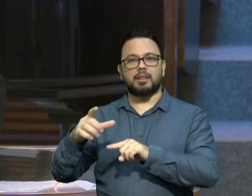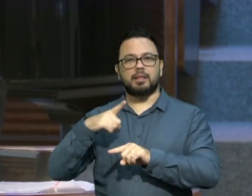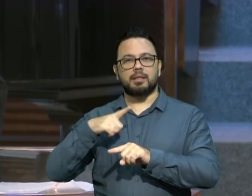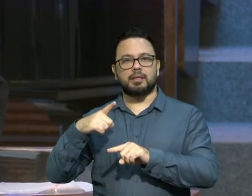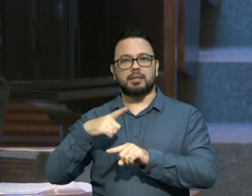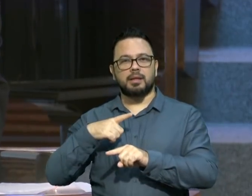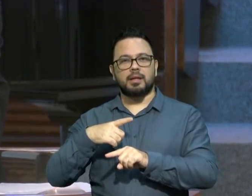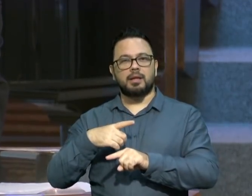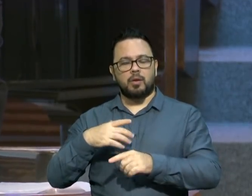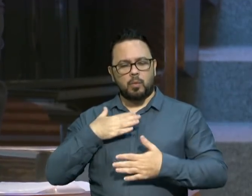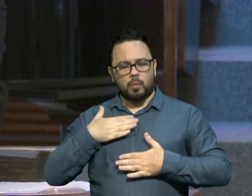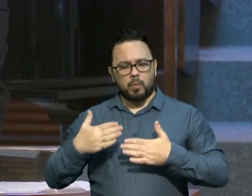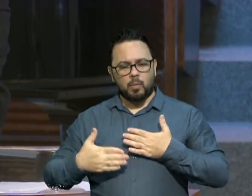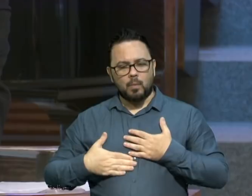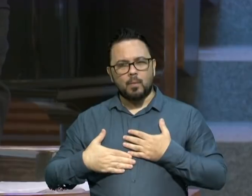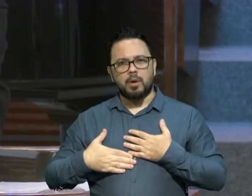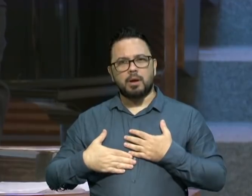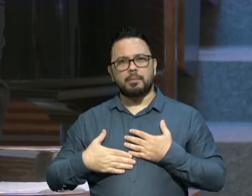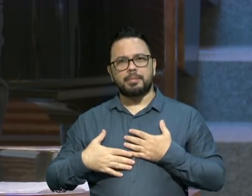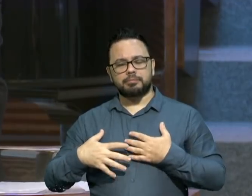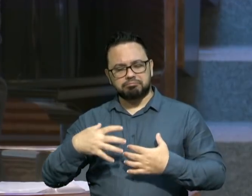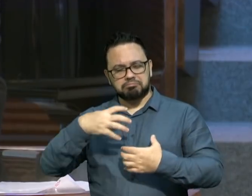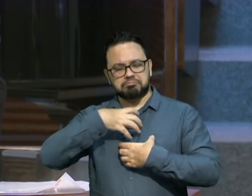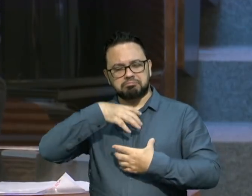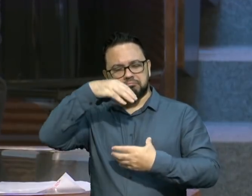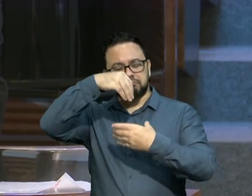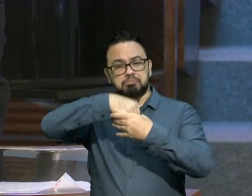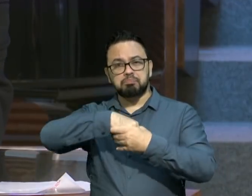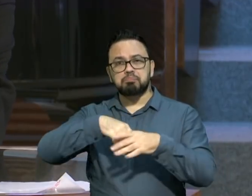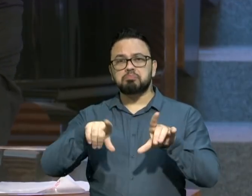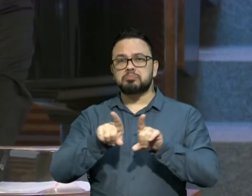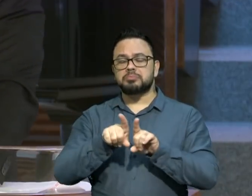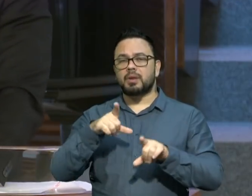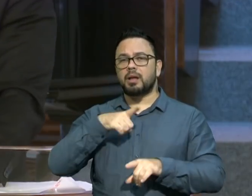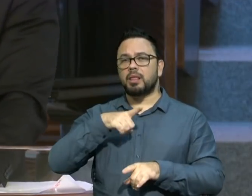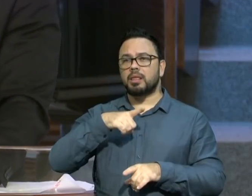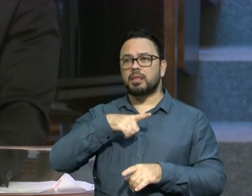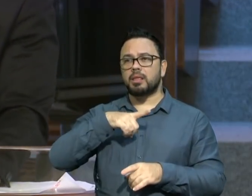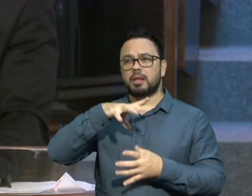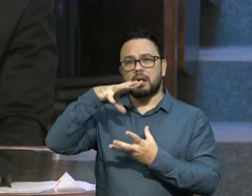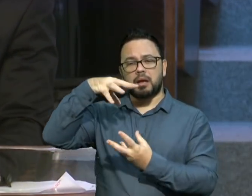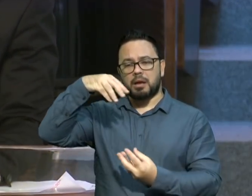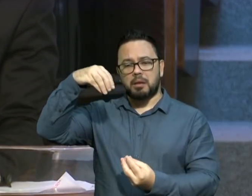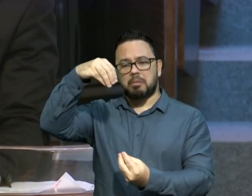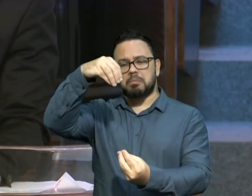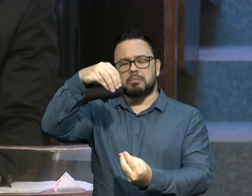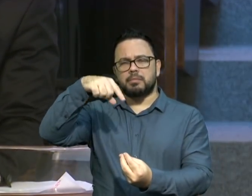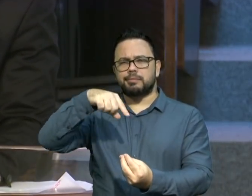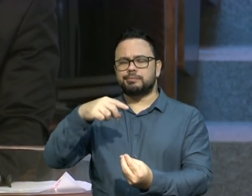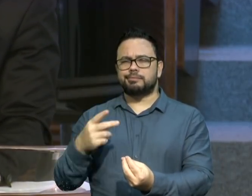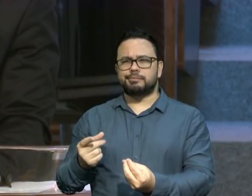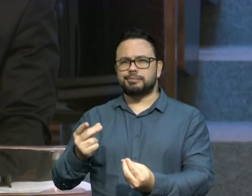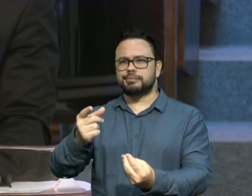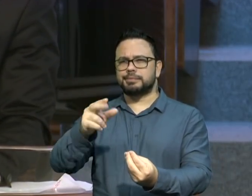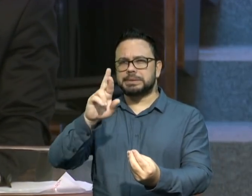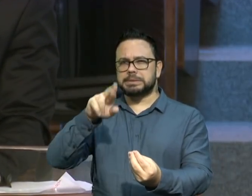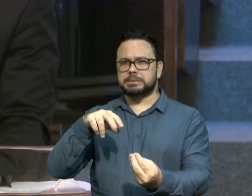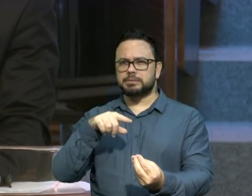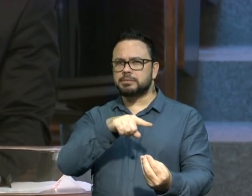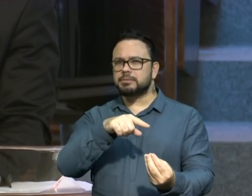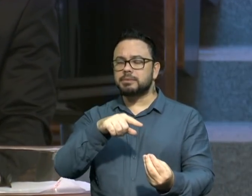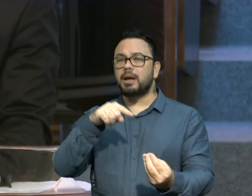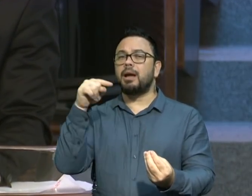flui e está ligado ao mundo dos Sentidos mas também possuímos uma alma Imortal que a morada da razão a